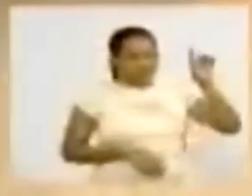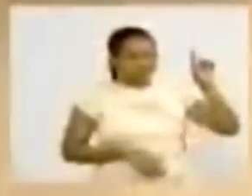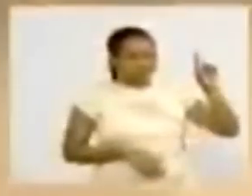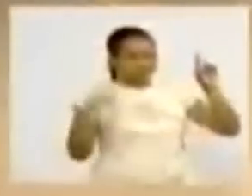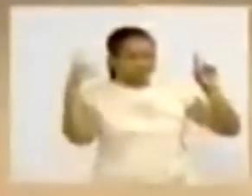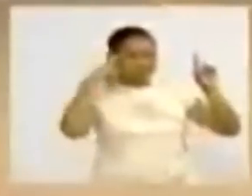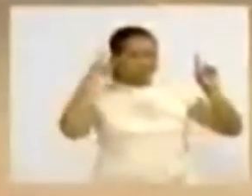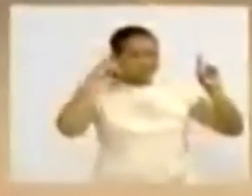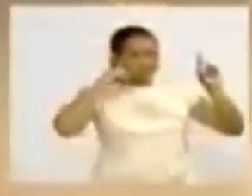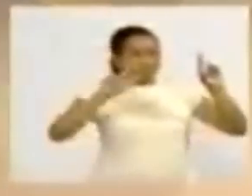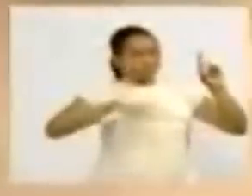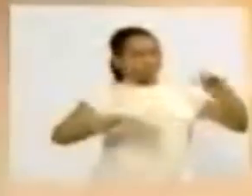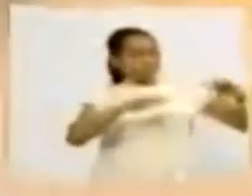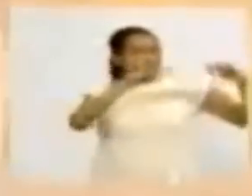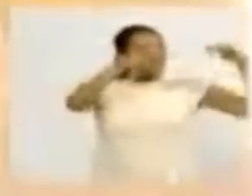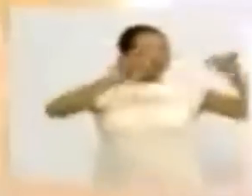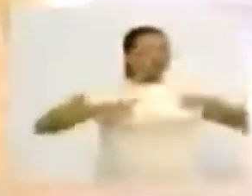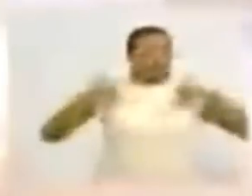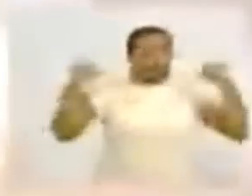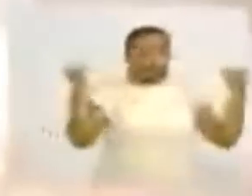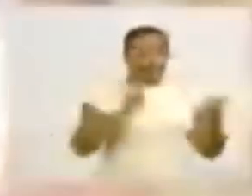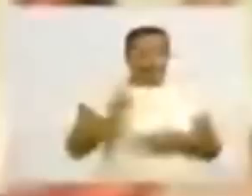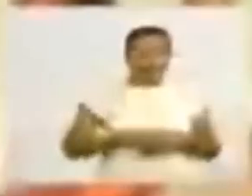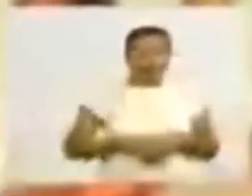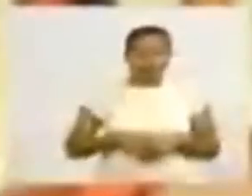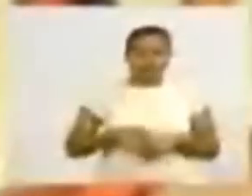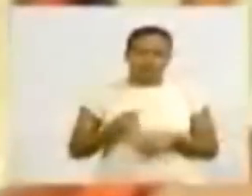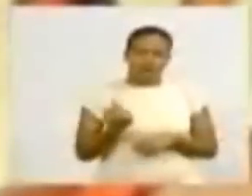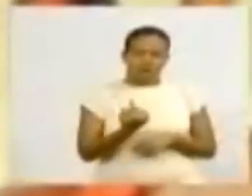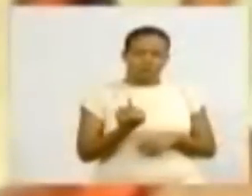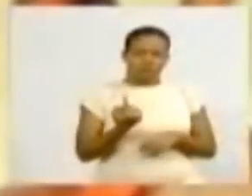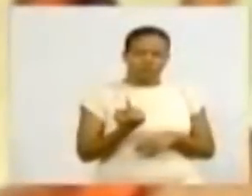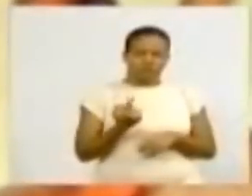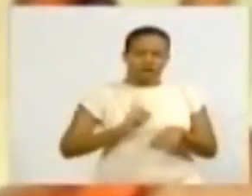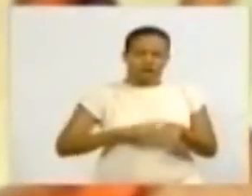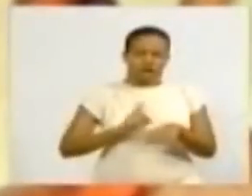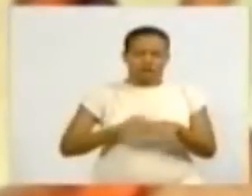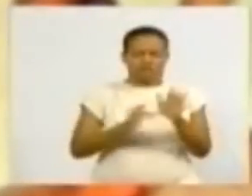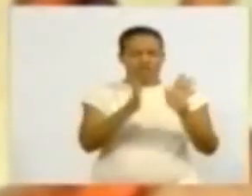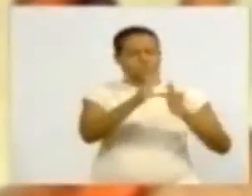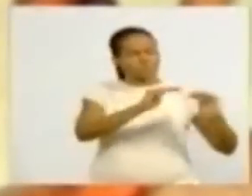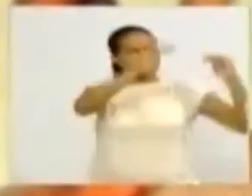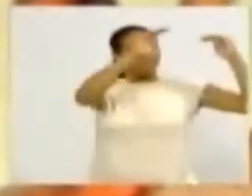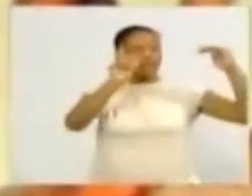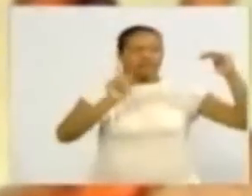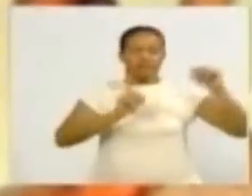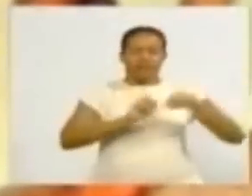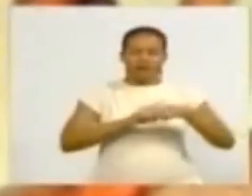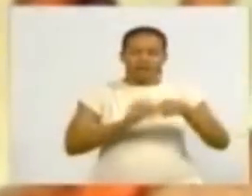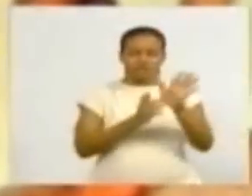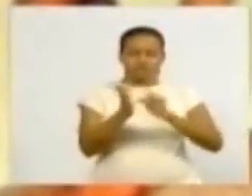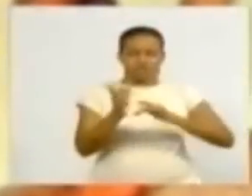se colocou acima de ninguém. O único momento que Jesus se colocou acima dos outros foi na cruz, para morrer.